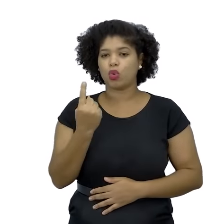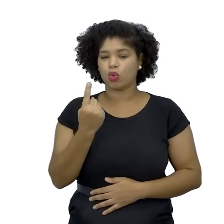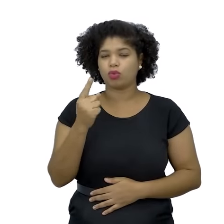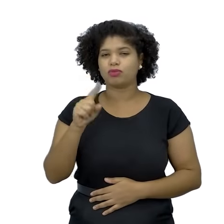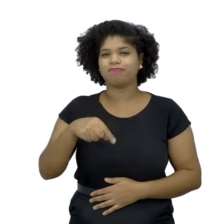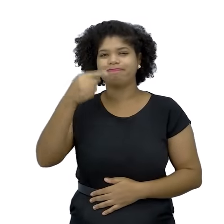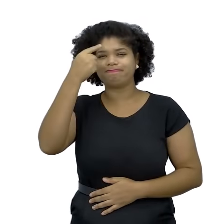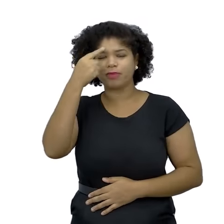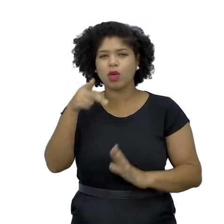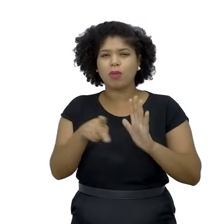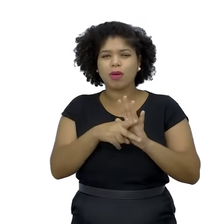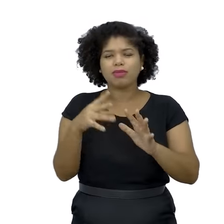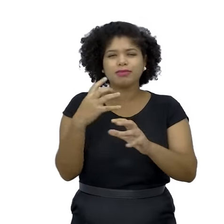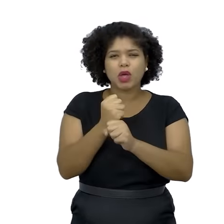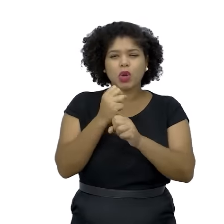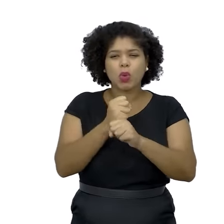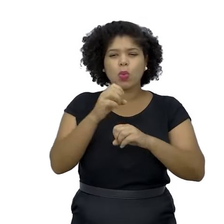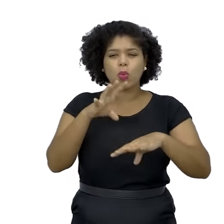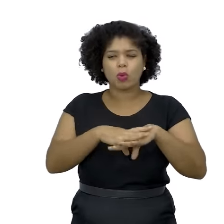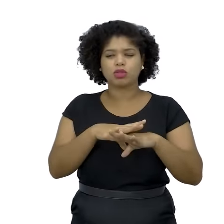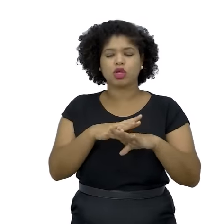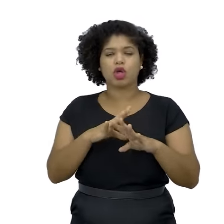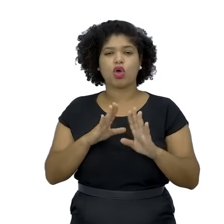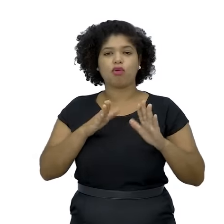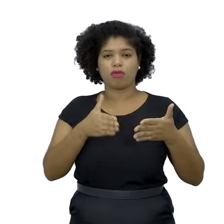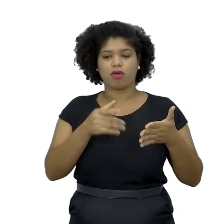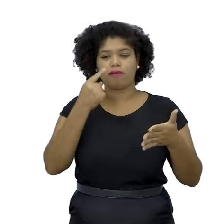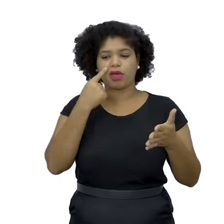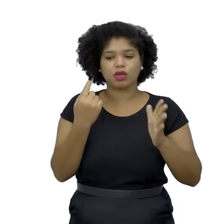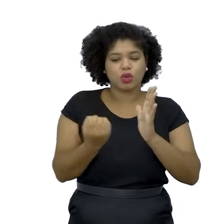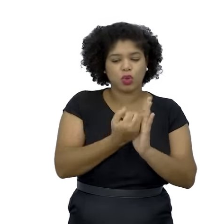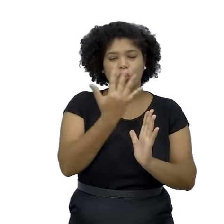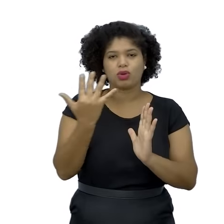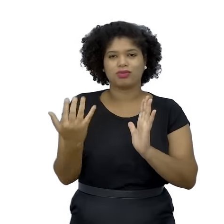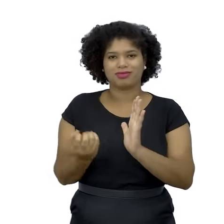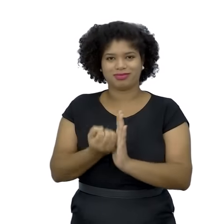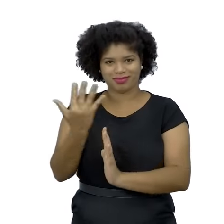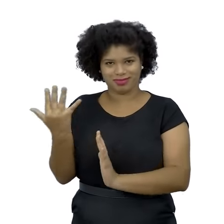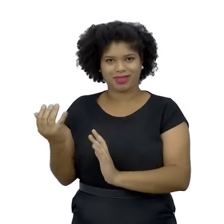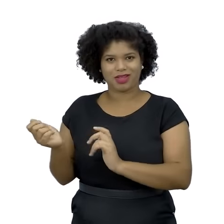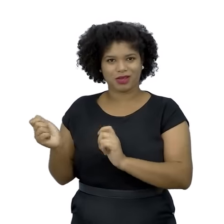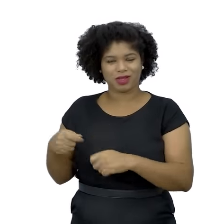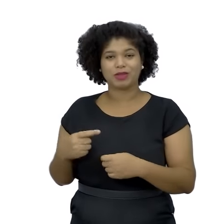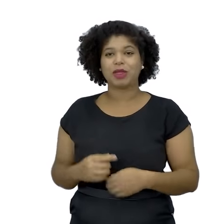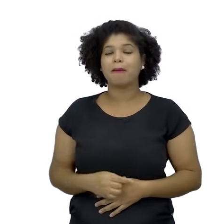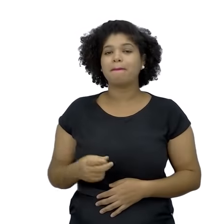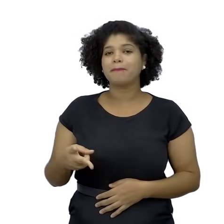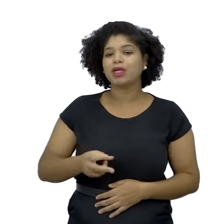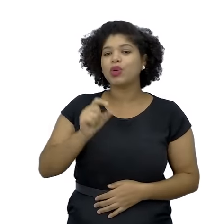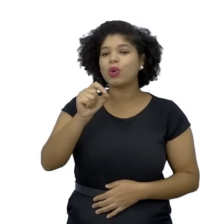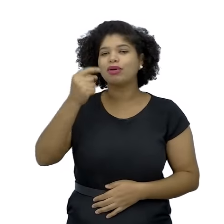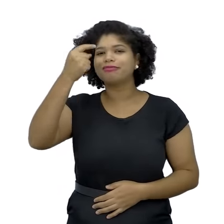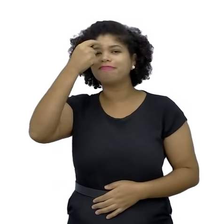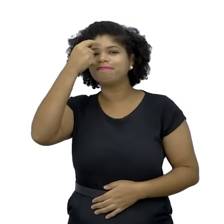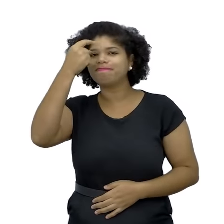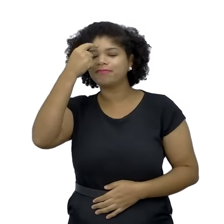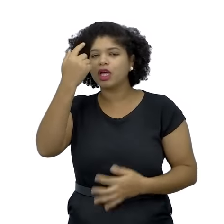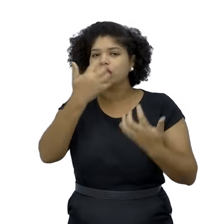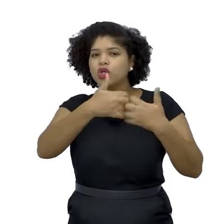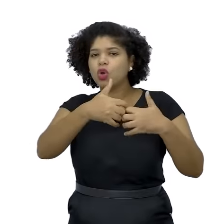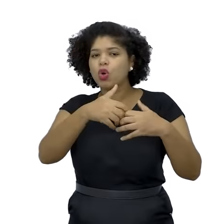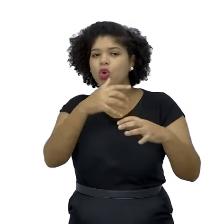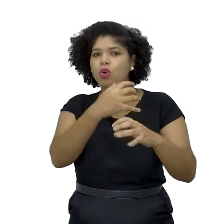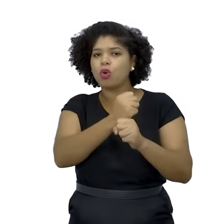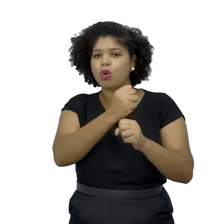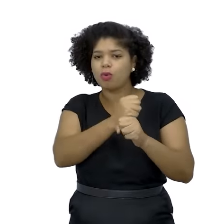pensamento aritmético, com foco na quantificação, mostrando que o pensamento